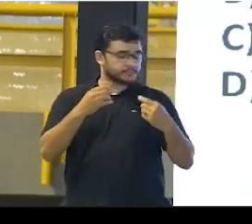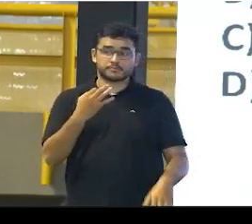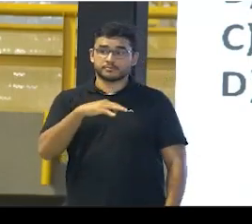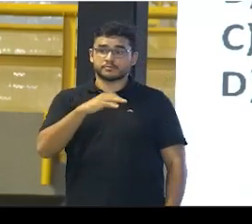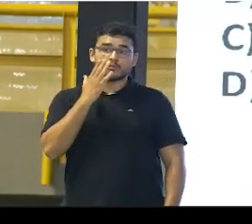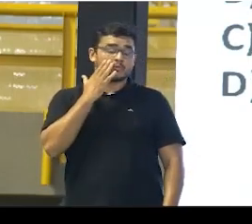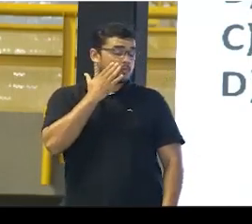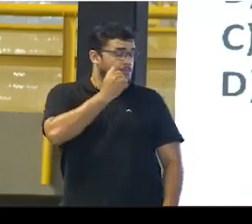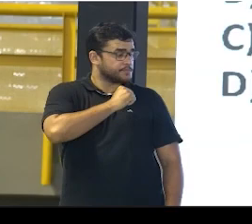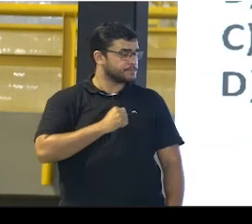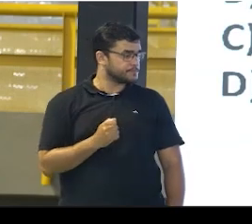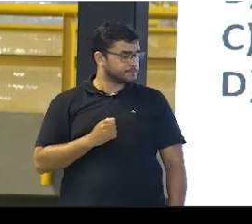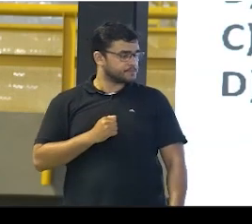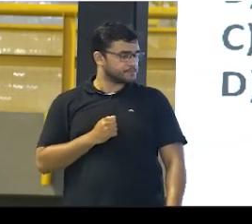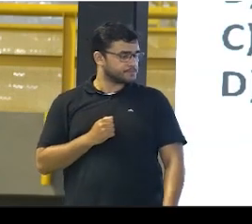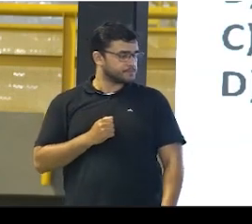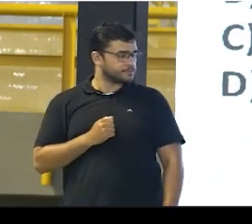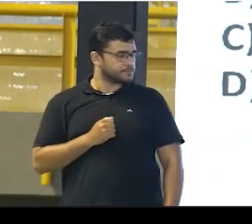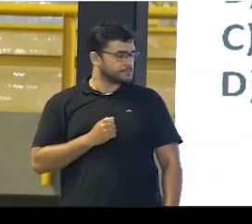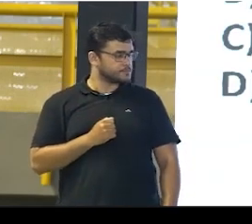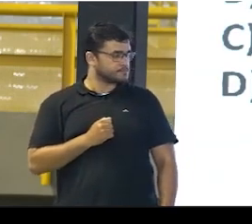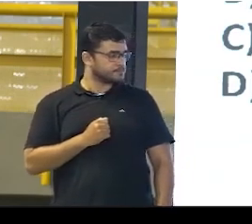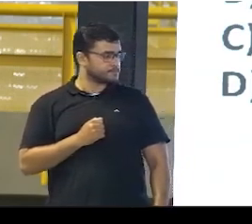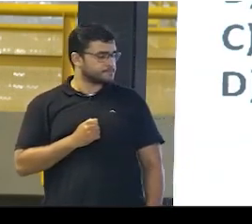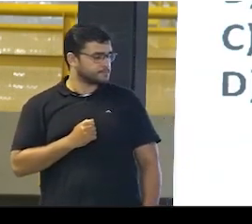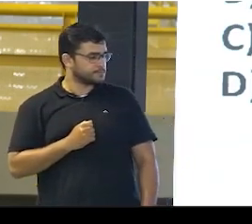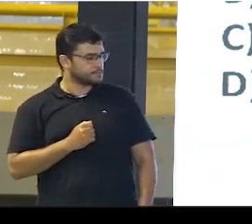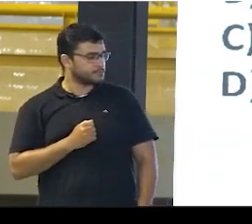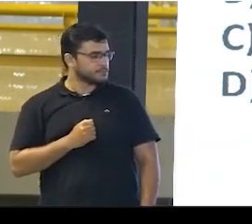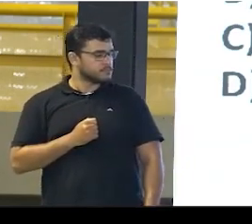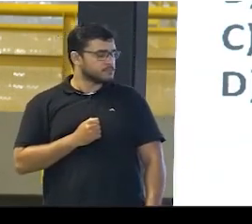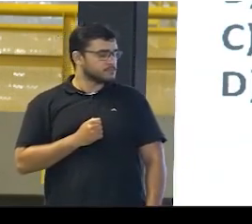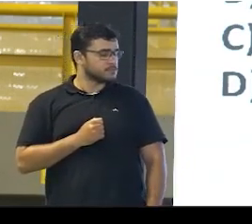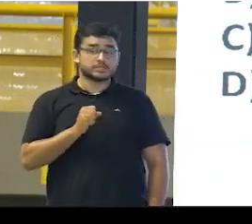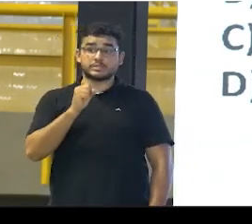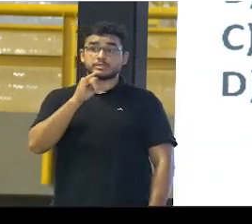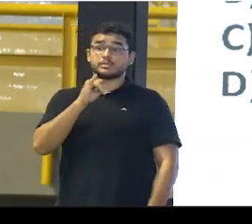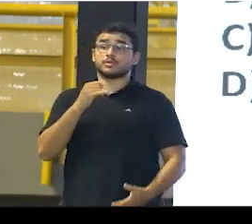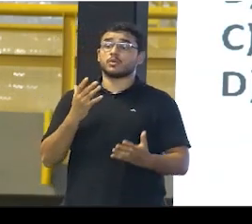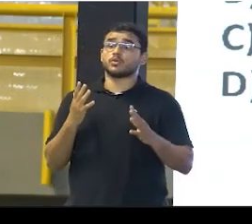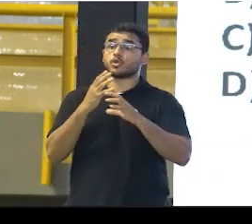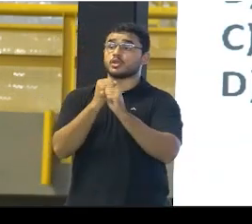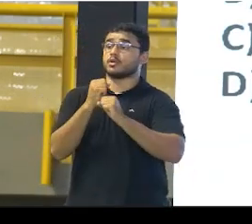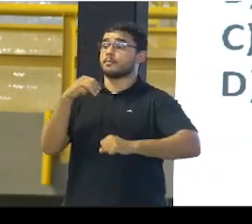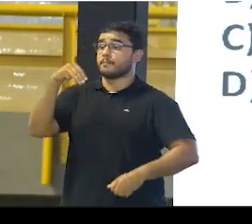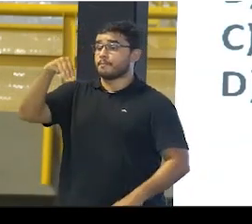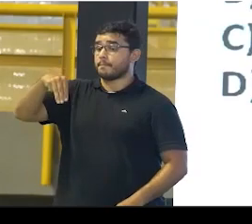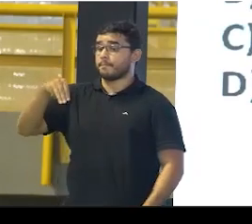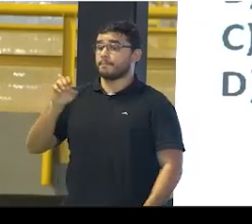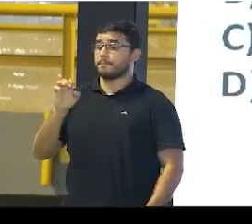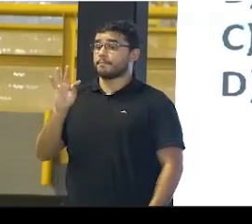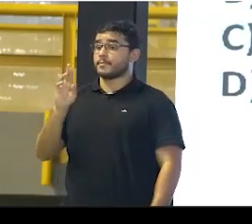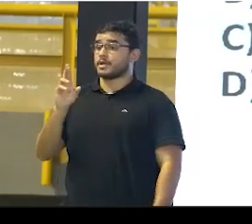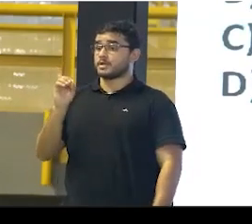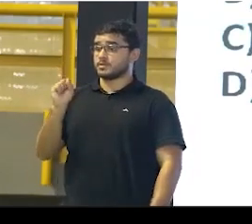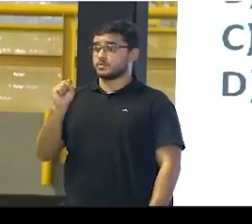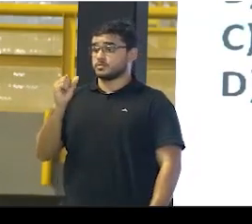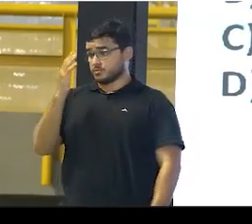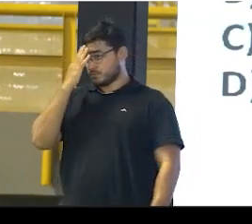Eu poderia fazer o seguinte, eu poderia contar 1, 2, 3, 4, 5, 6, 7, 8, 9, 10,